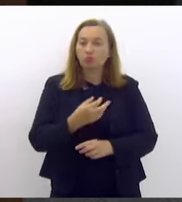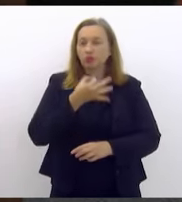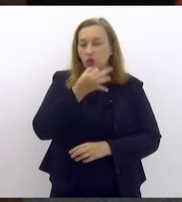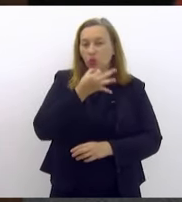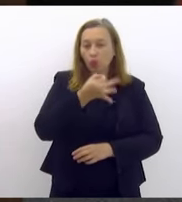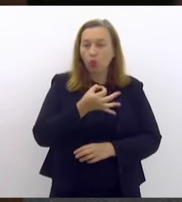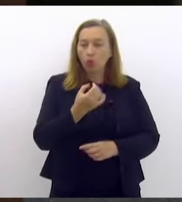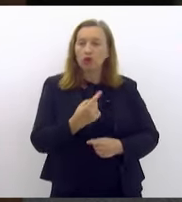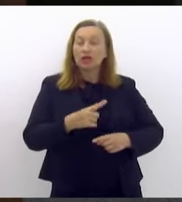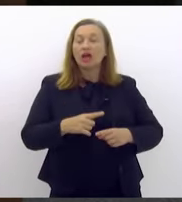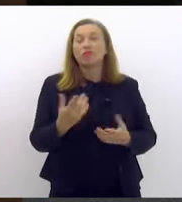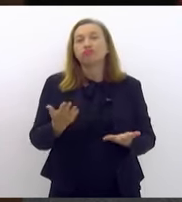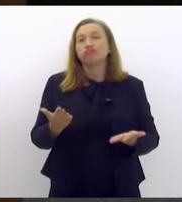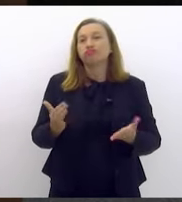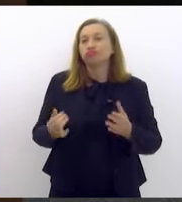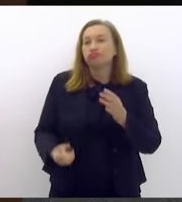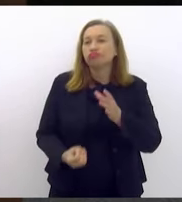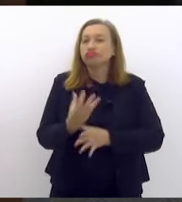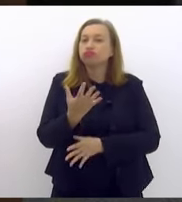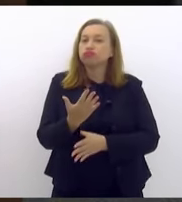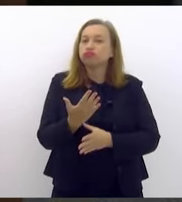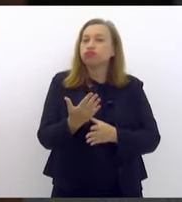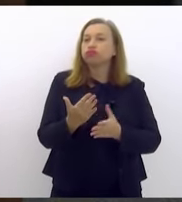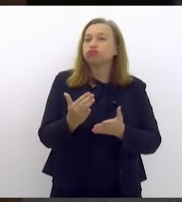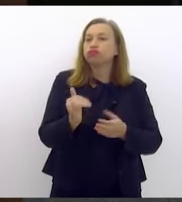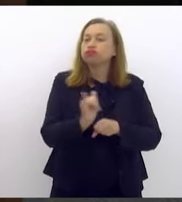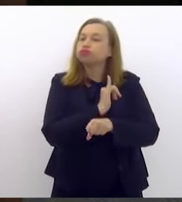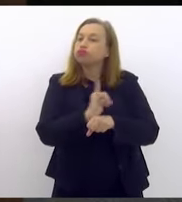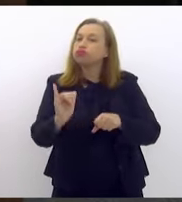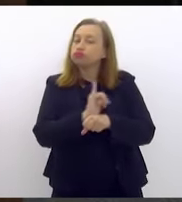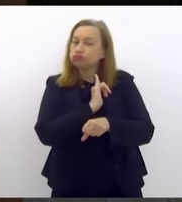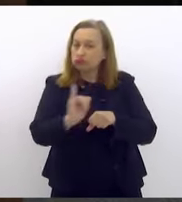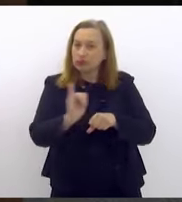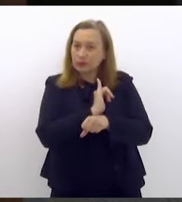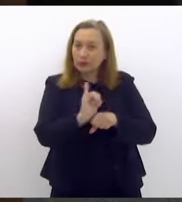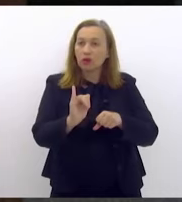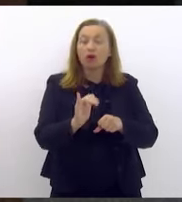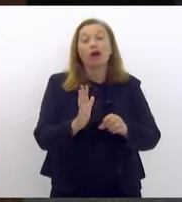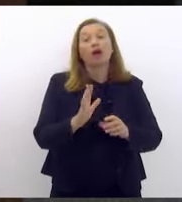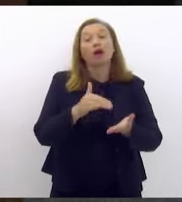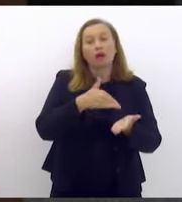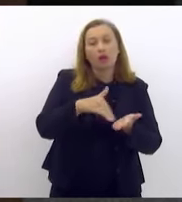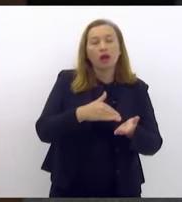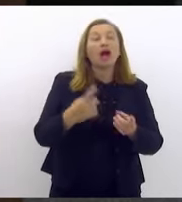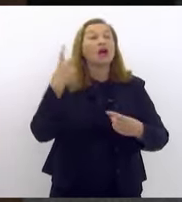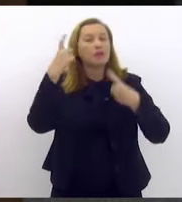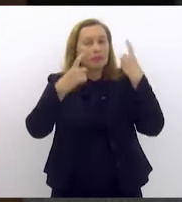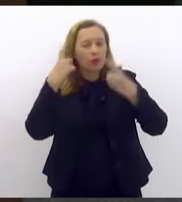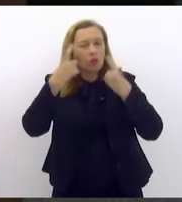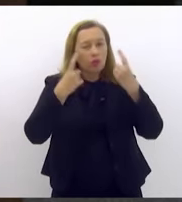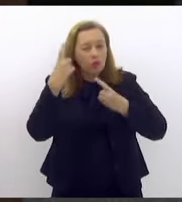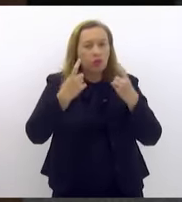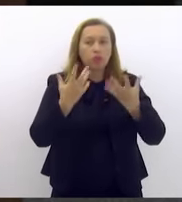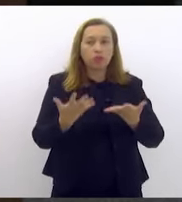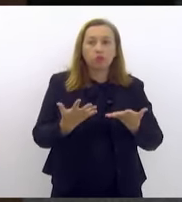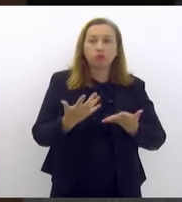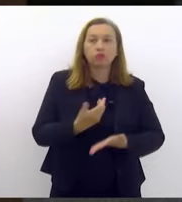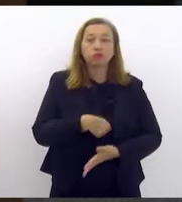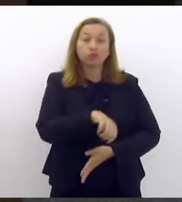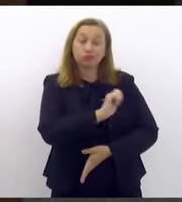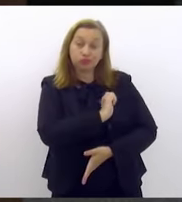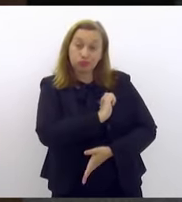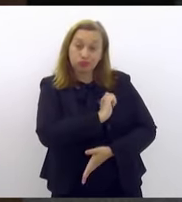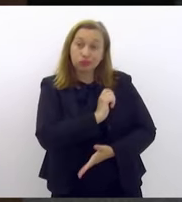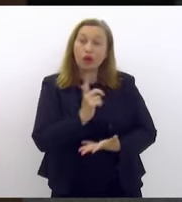na criação das suas secretarias e órgãos. Nos preocupa, obviamente, a partir do regime de recuperação fiscal,